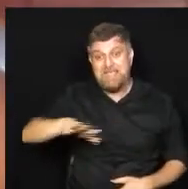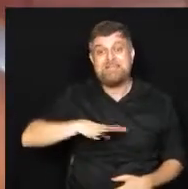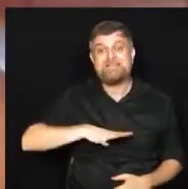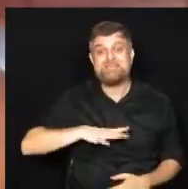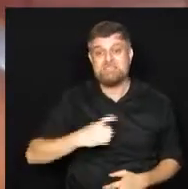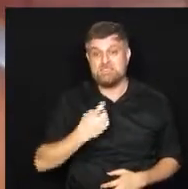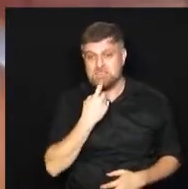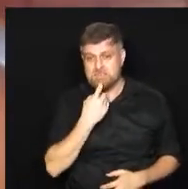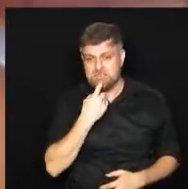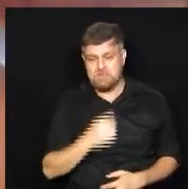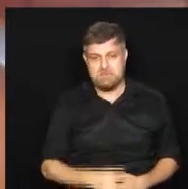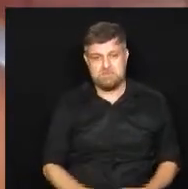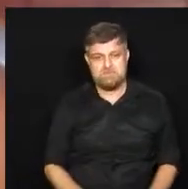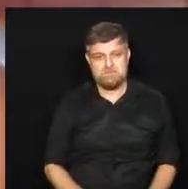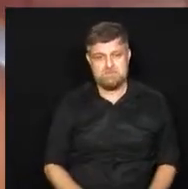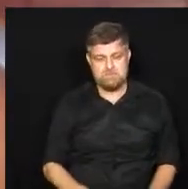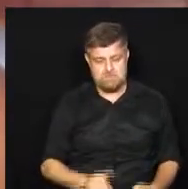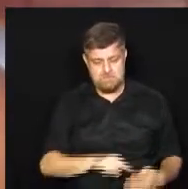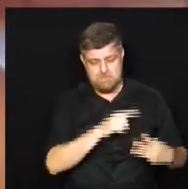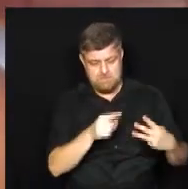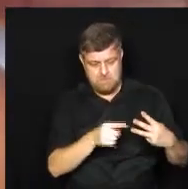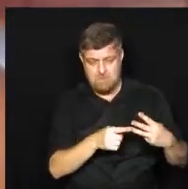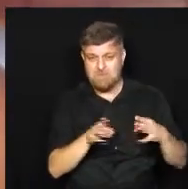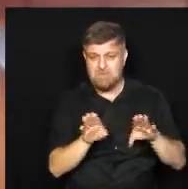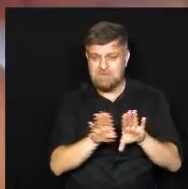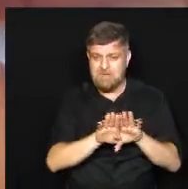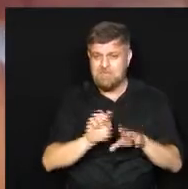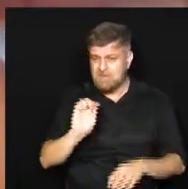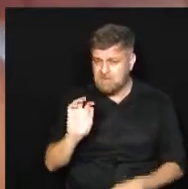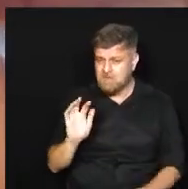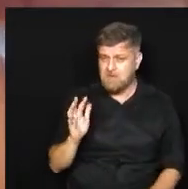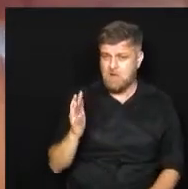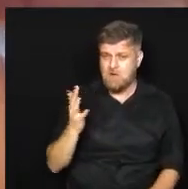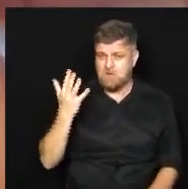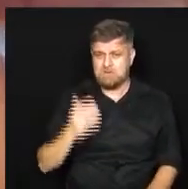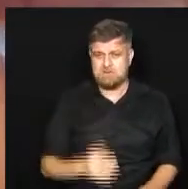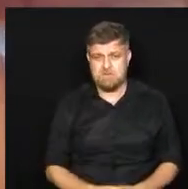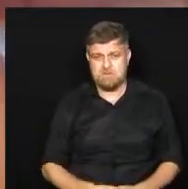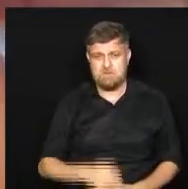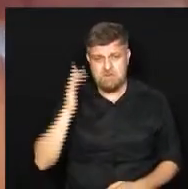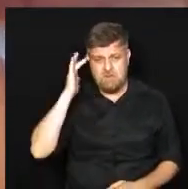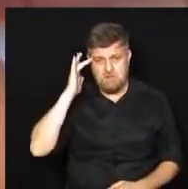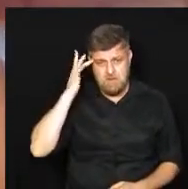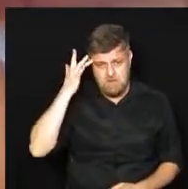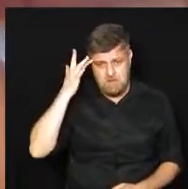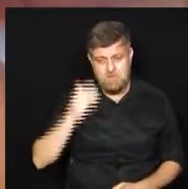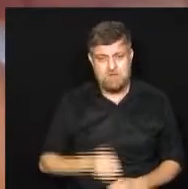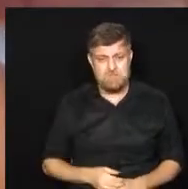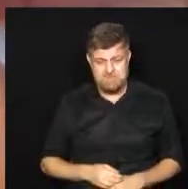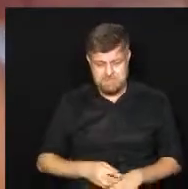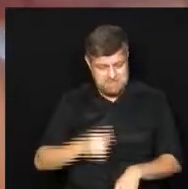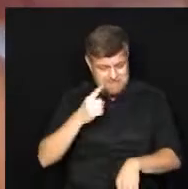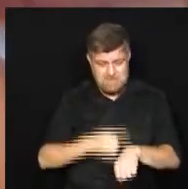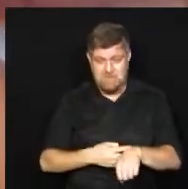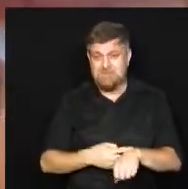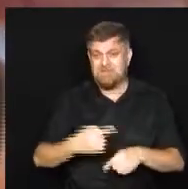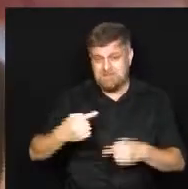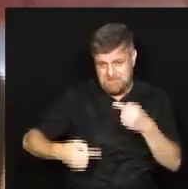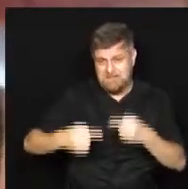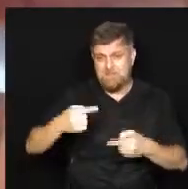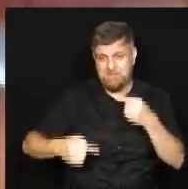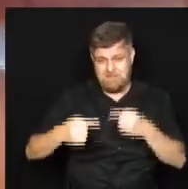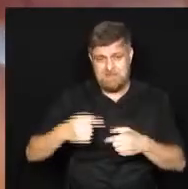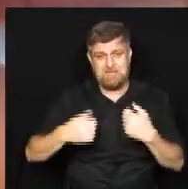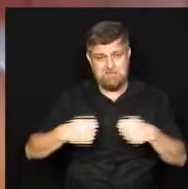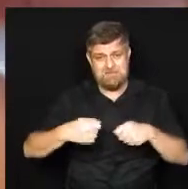de Campinas. Uma outra demanda que surgiu, e acho que essa é uma questão bem recente, que nós vamos ter que debater com